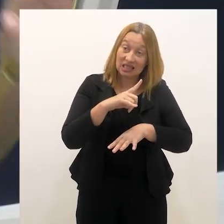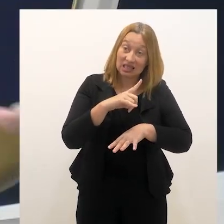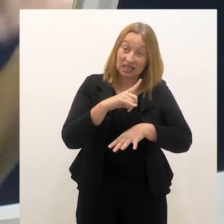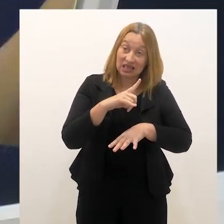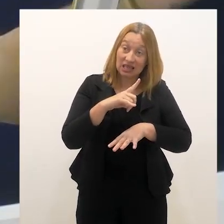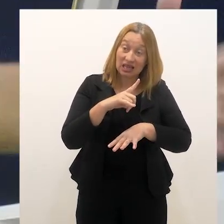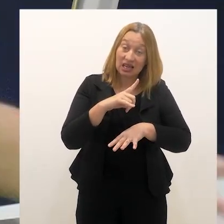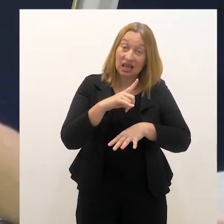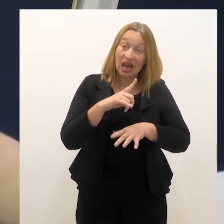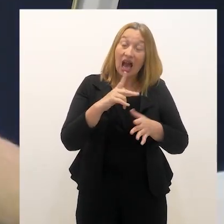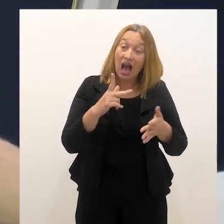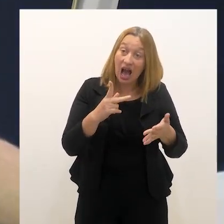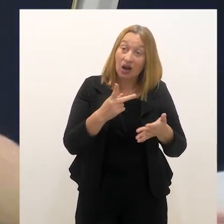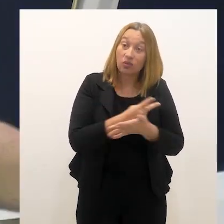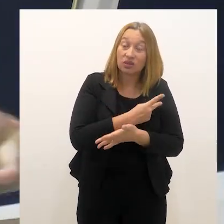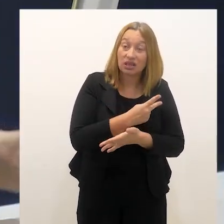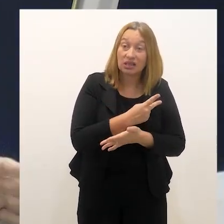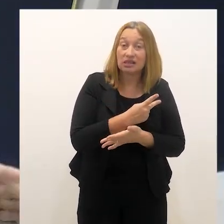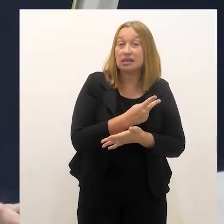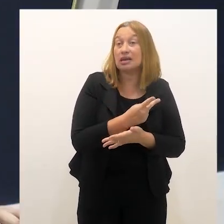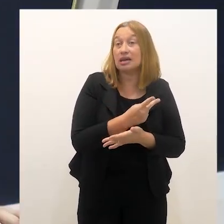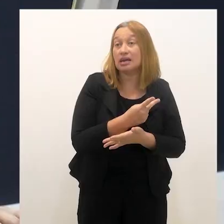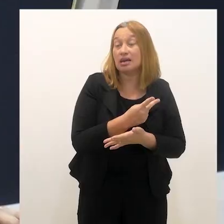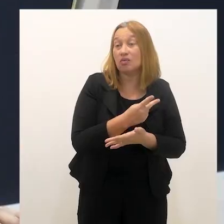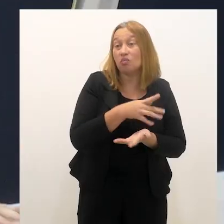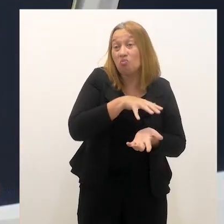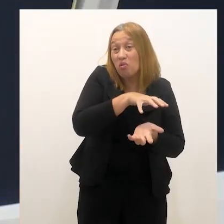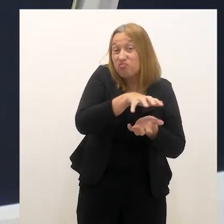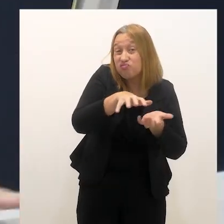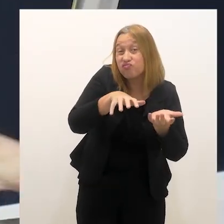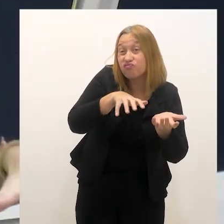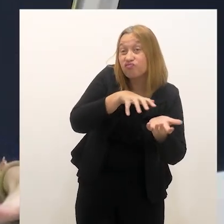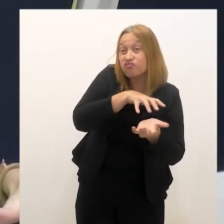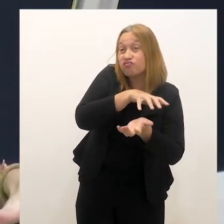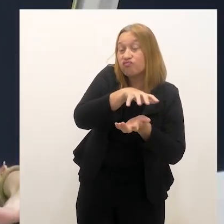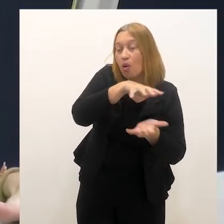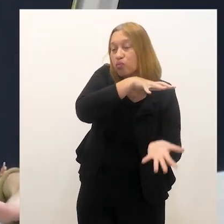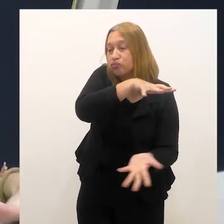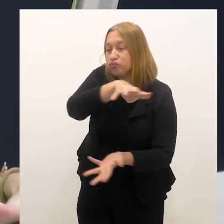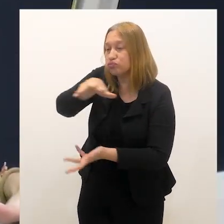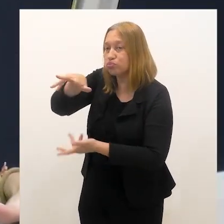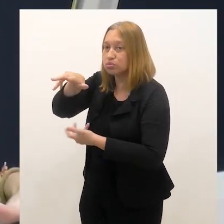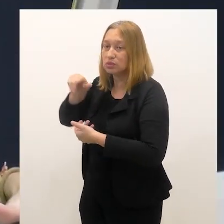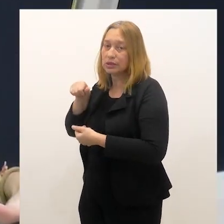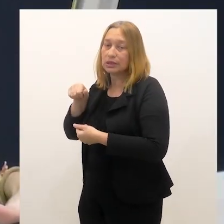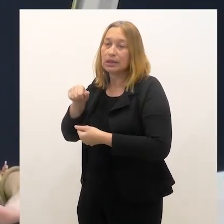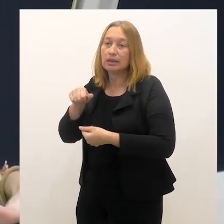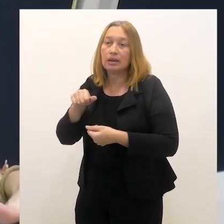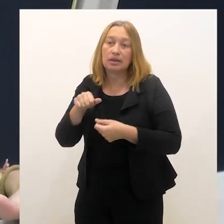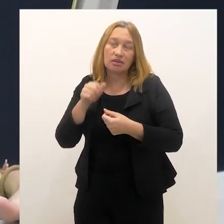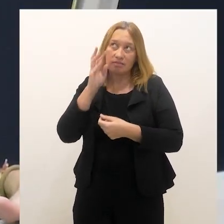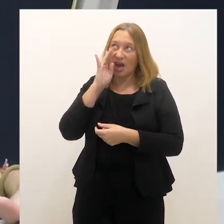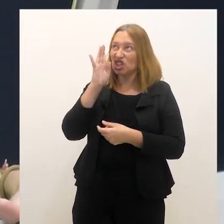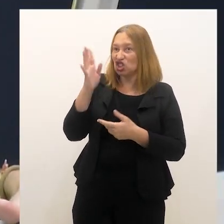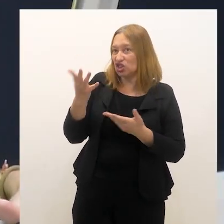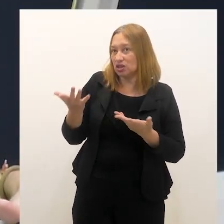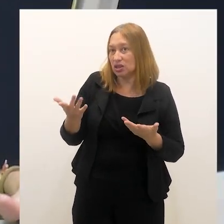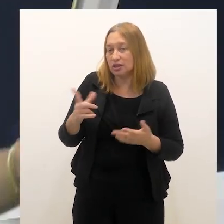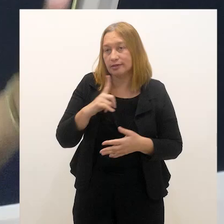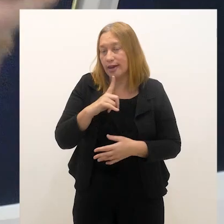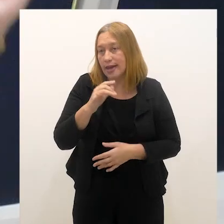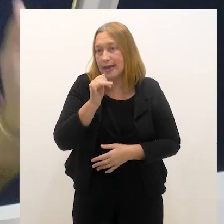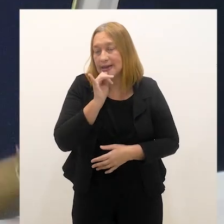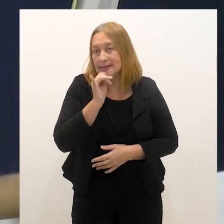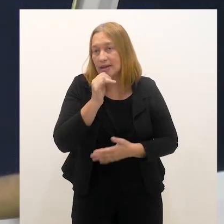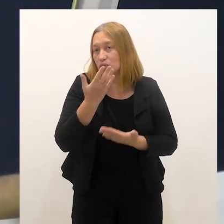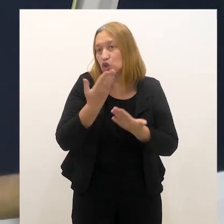existissem e que se viessem à tona, causariam uma revolução no mundo, né? Imagina, existem,